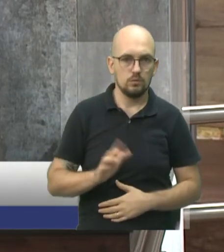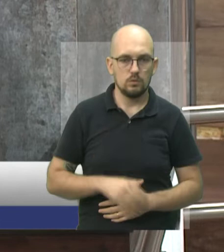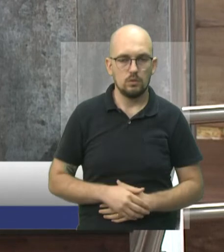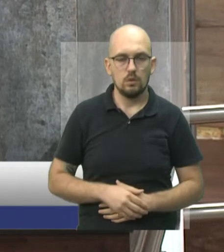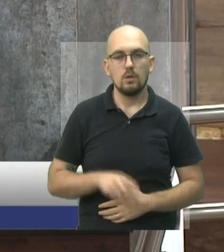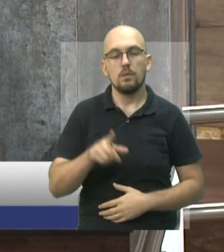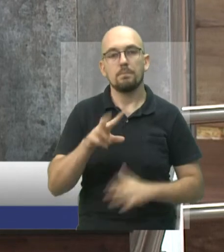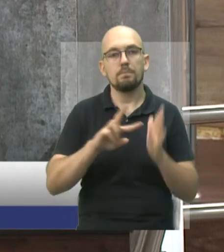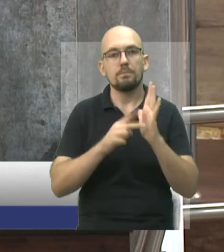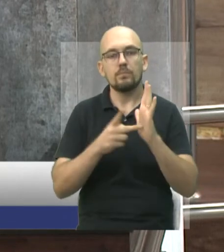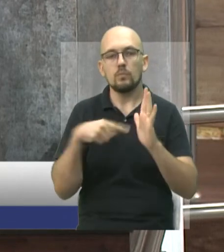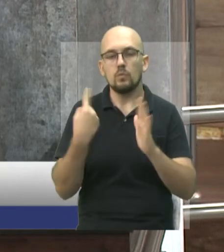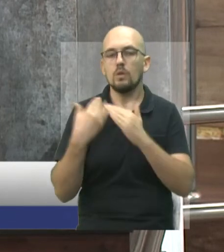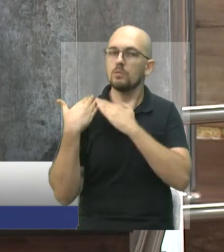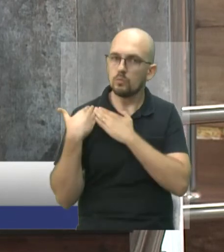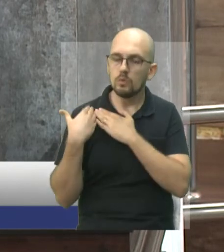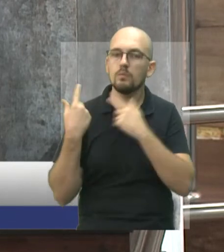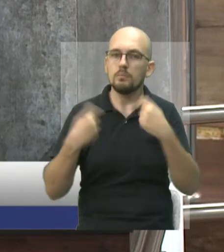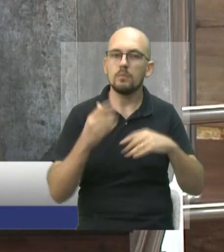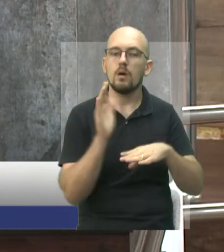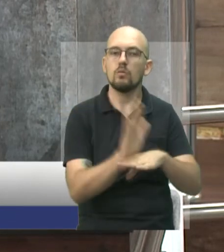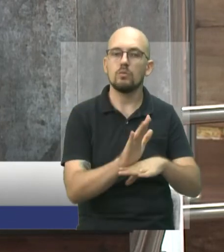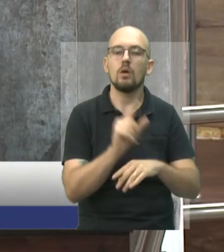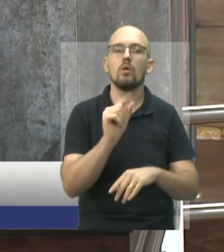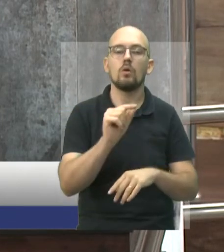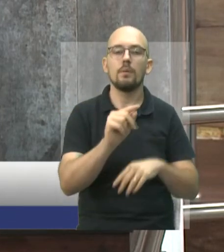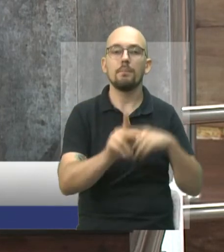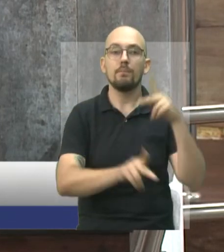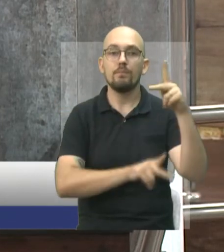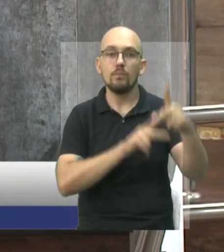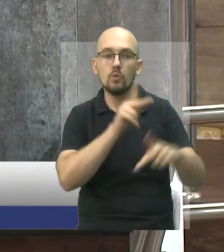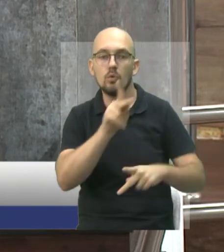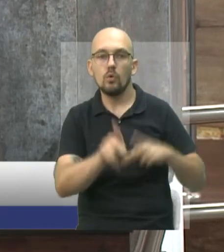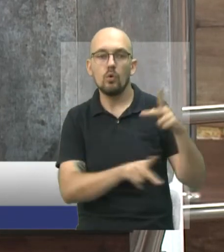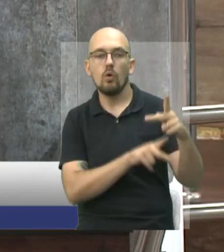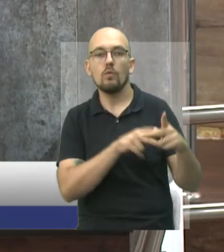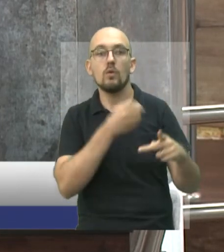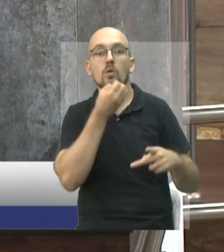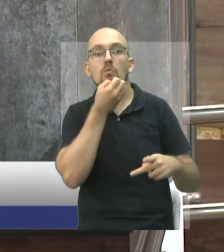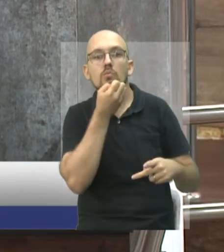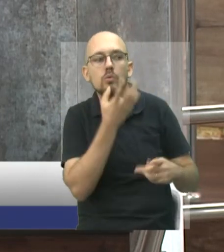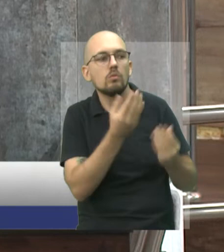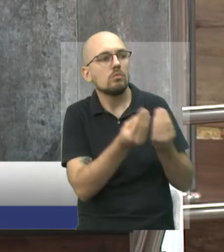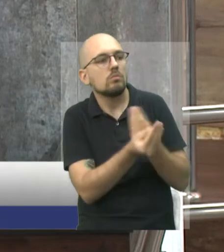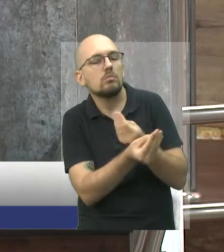Mas é o nosso dever ajudar, para que o povo seja atendido nos seus anseios.